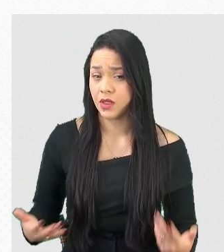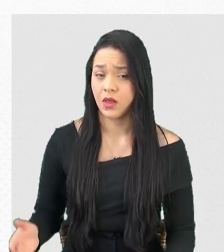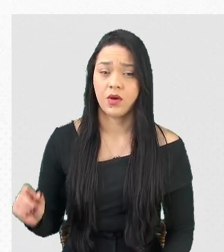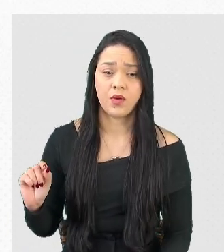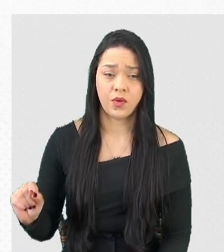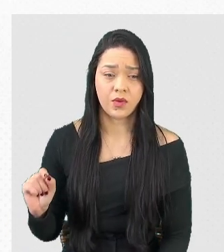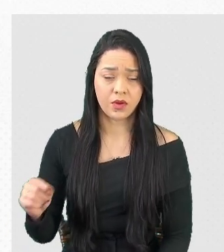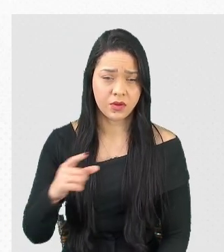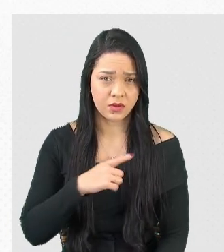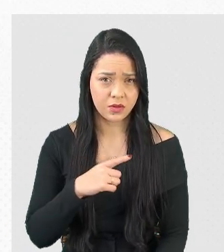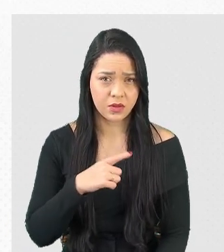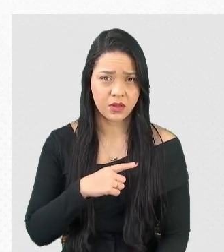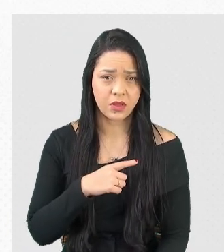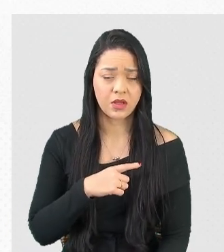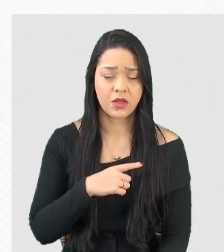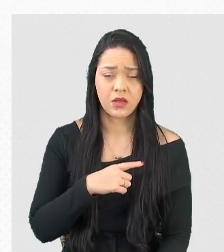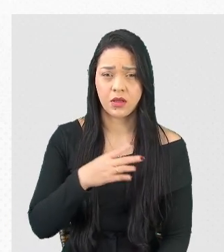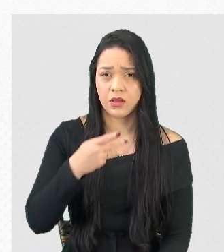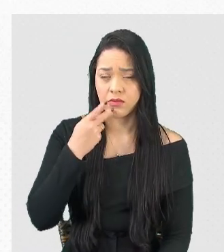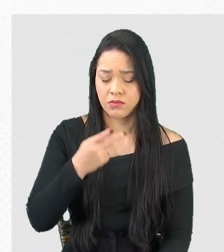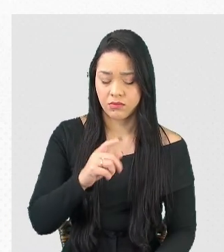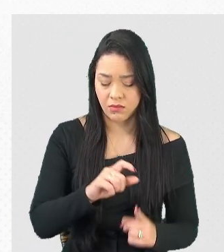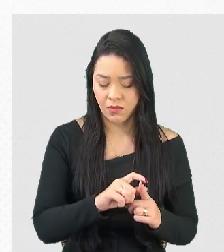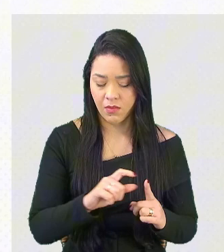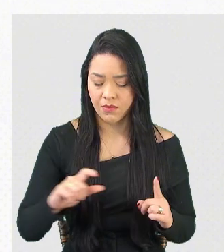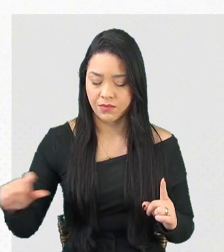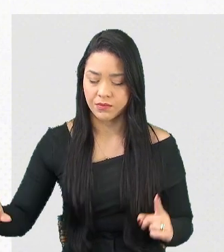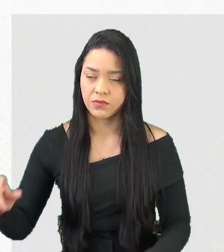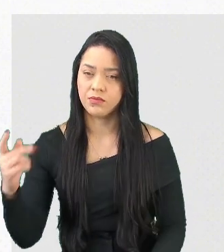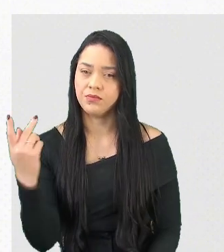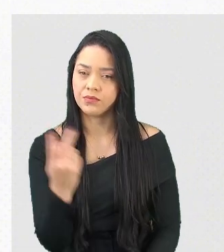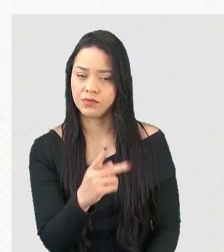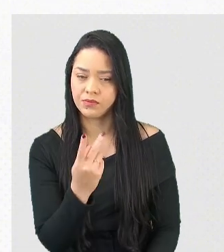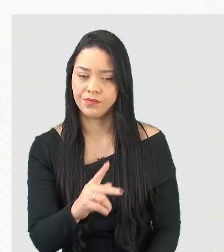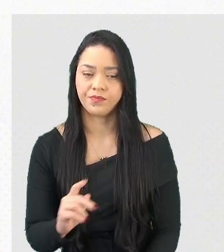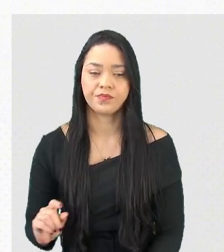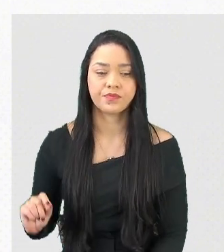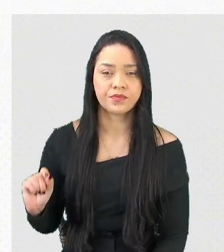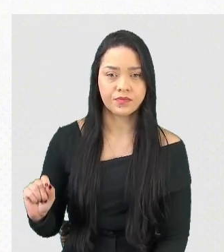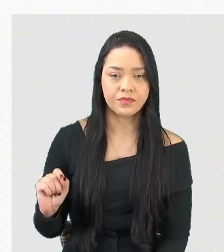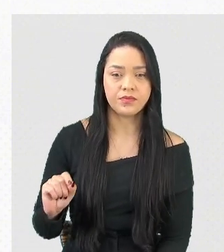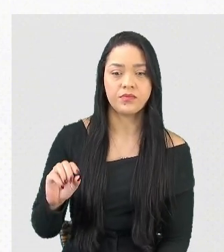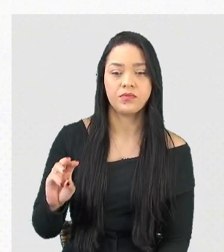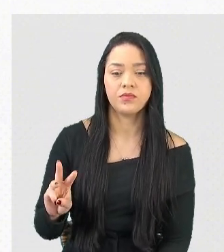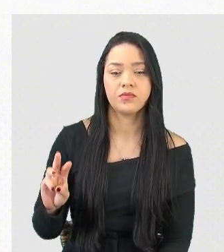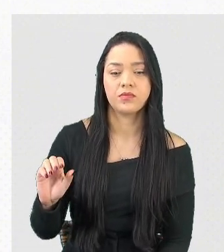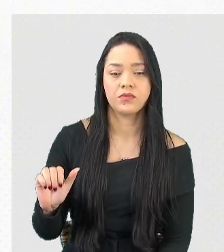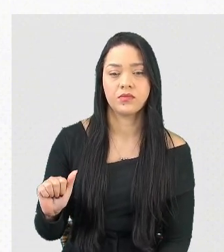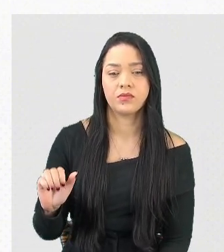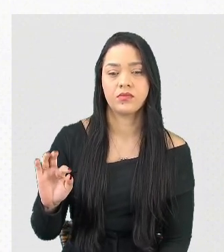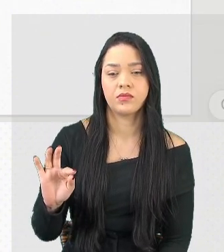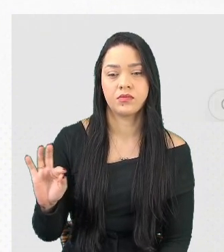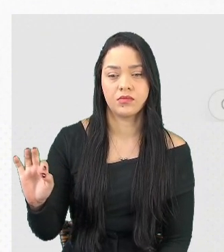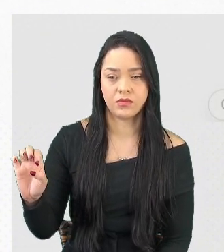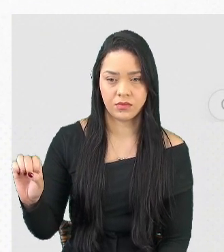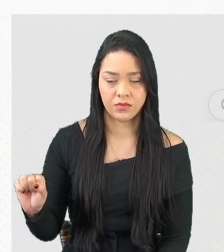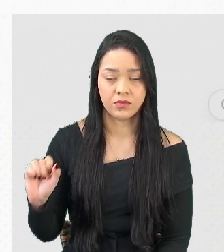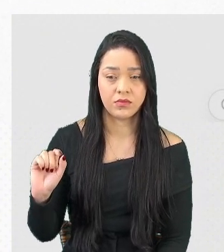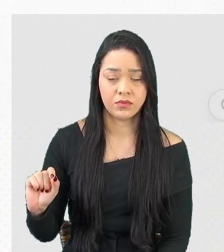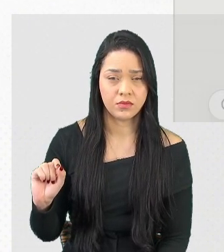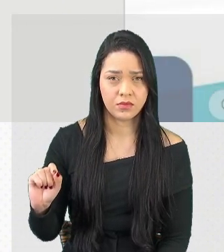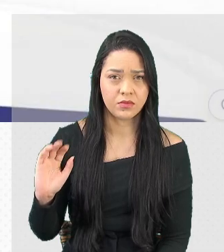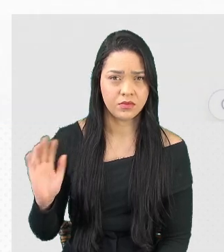que James Watt manda para seu pai. Vamos ver o que a questão nos pede, gente.